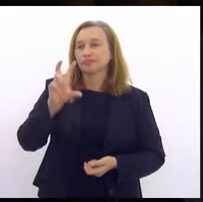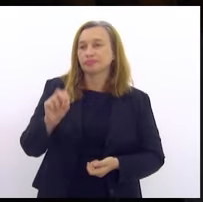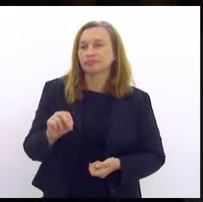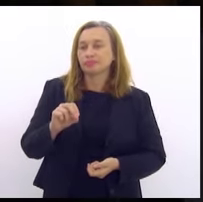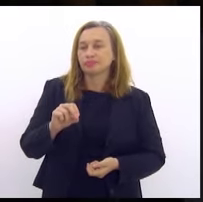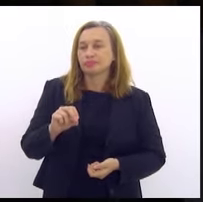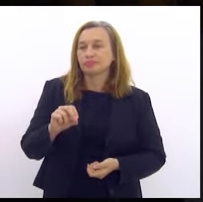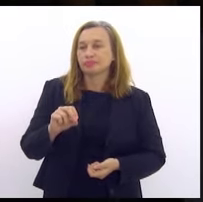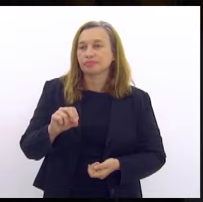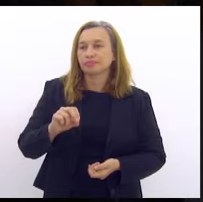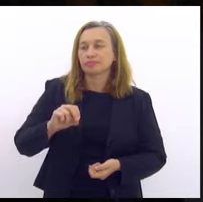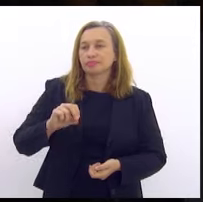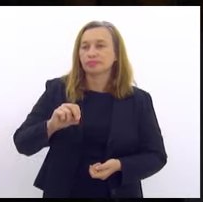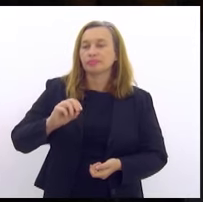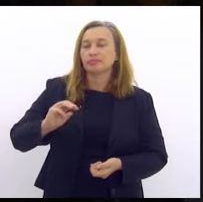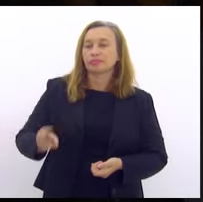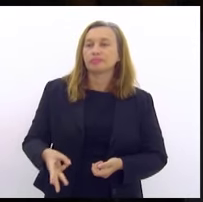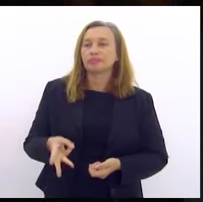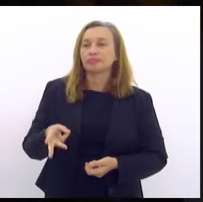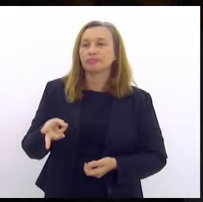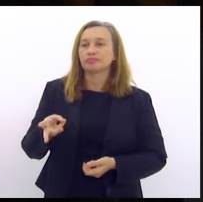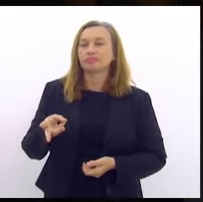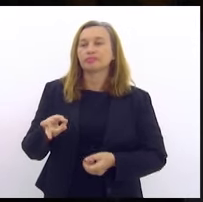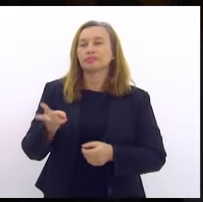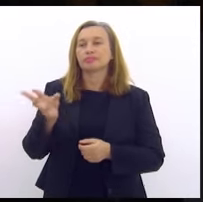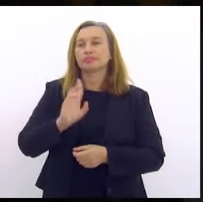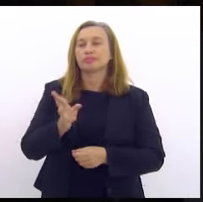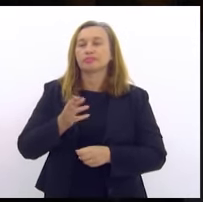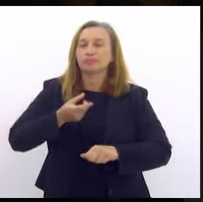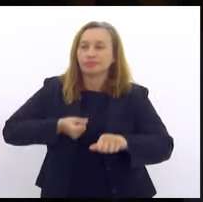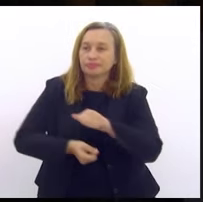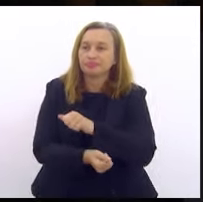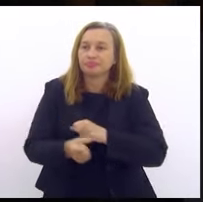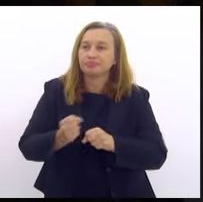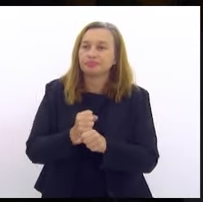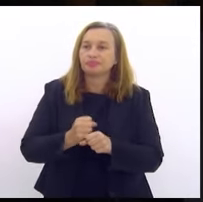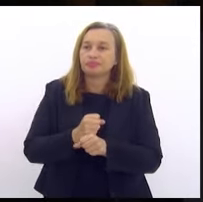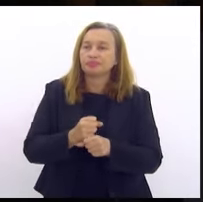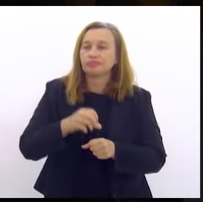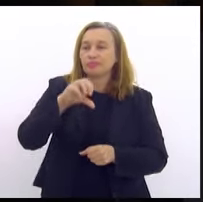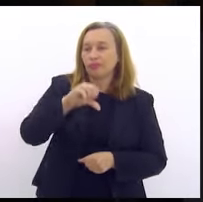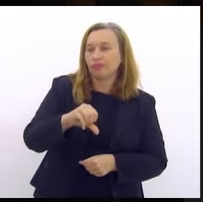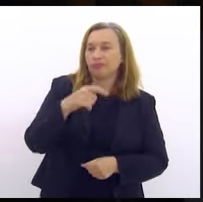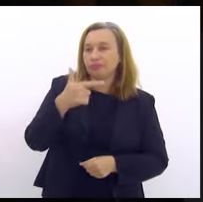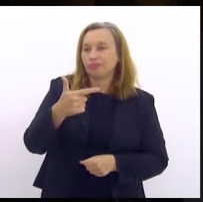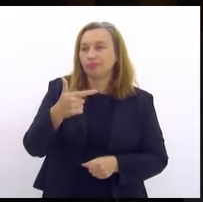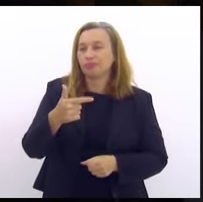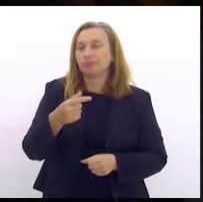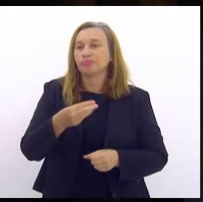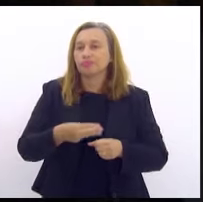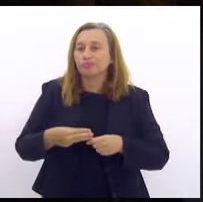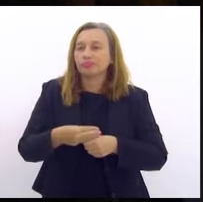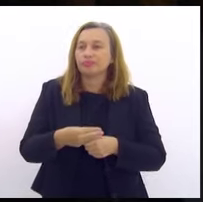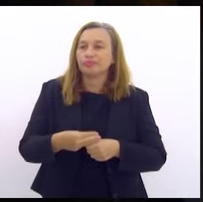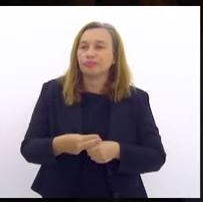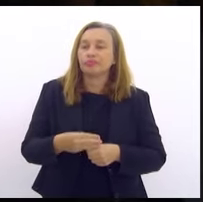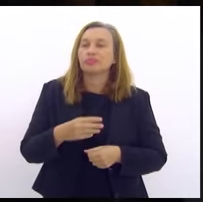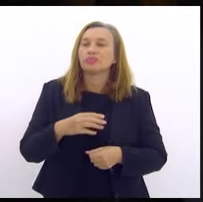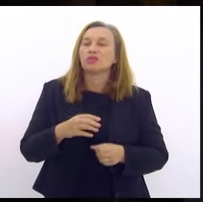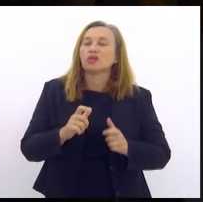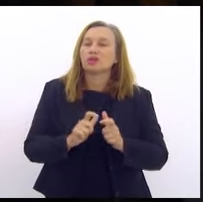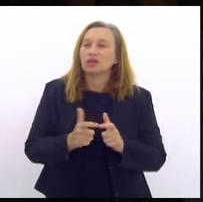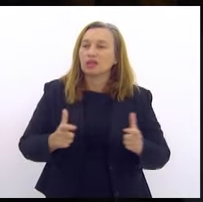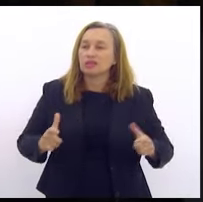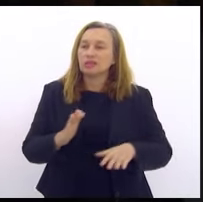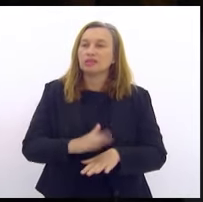de reais foram investidos por ano no Estado do Rio de Janeiro para que os 92 municípios aumentassem seus CAPs, suas residências terapêuticas, suas